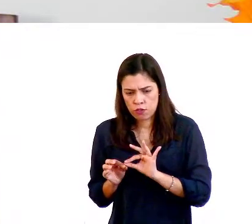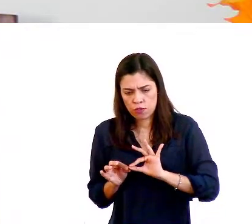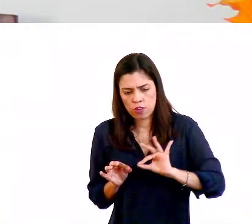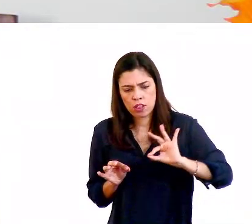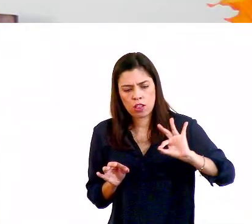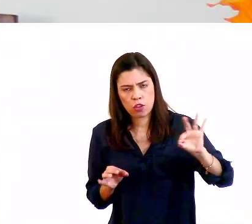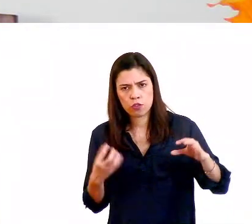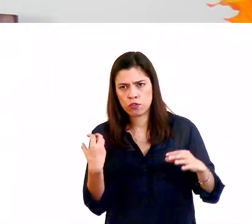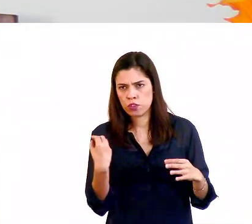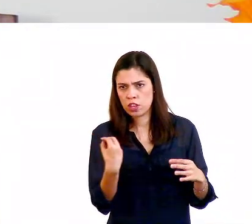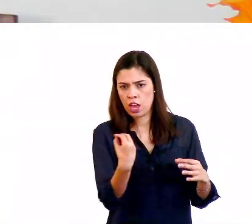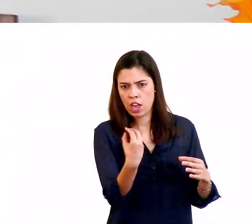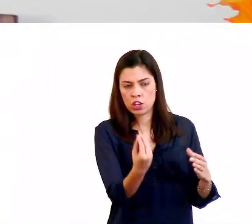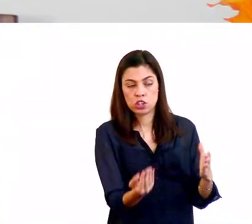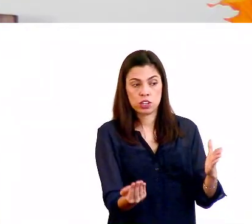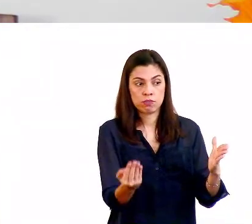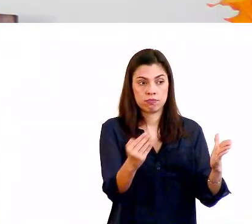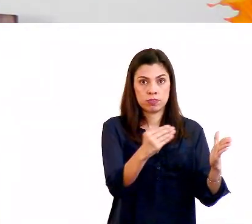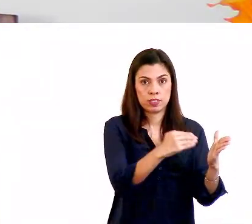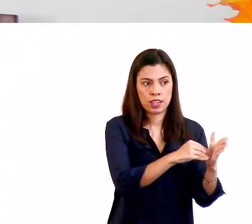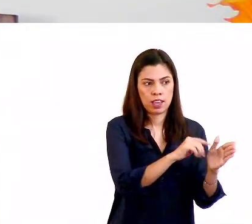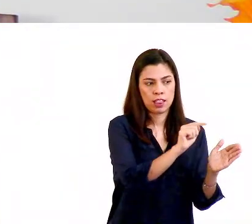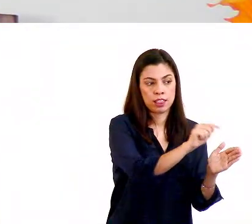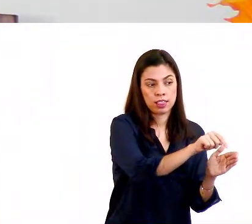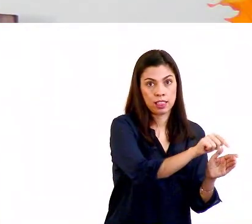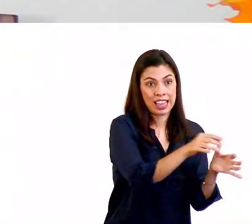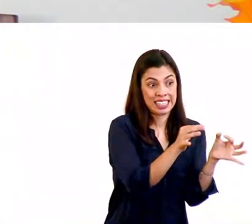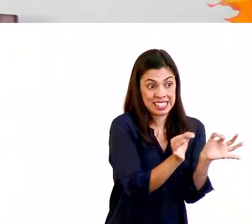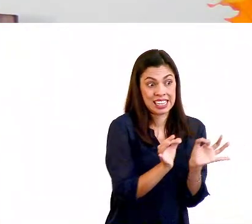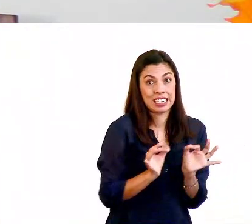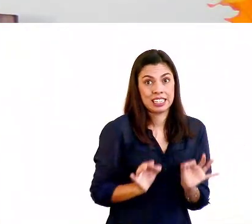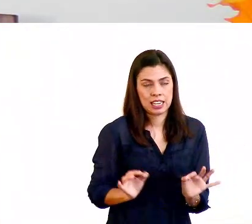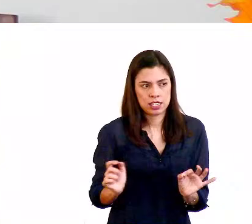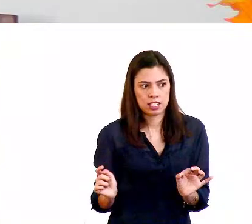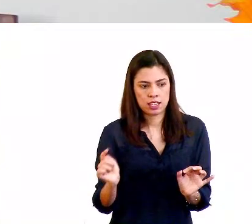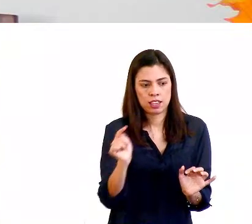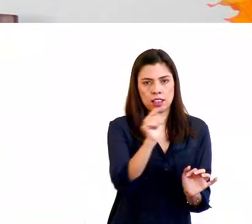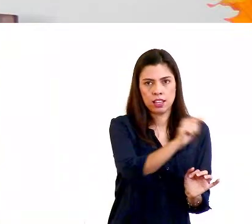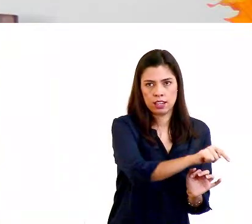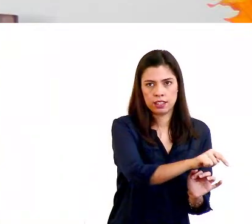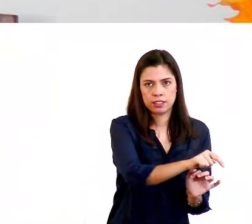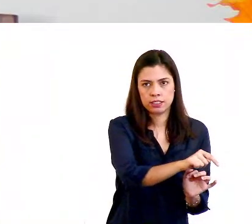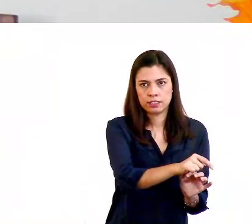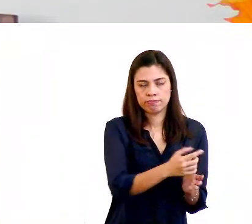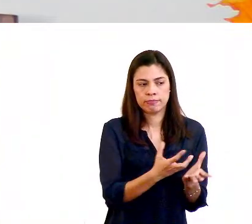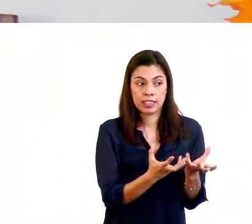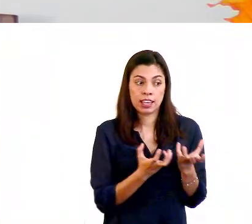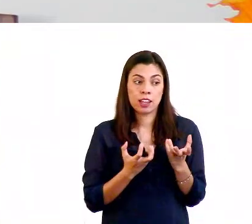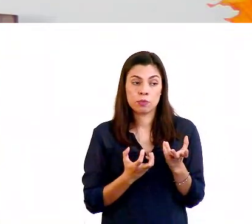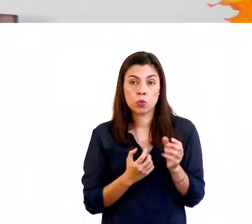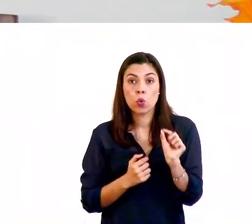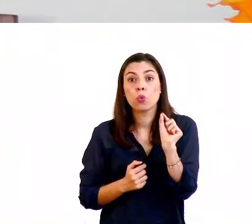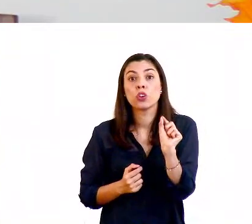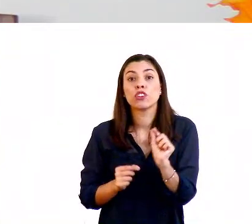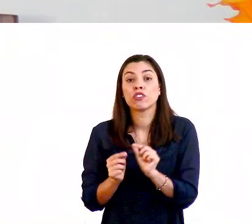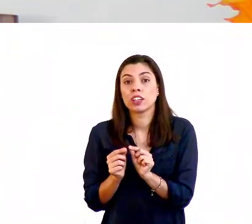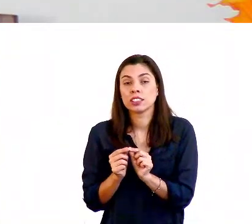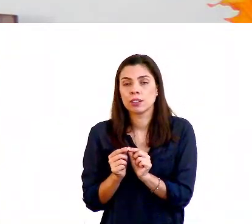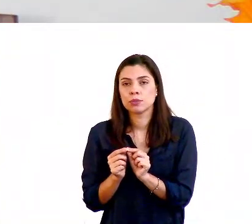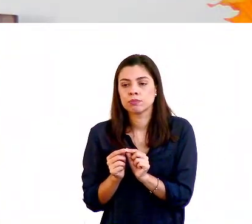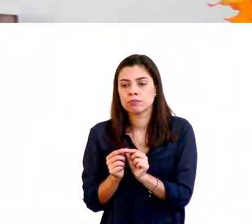Apocalipse, cheio de 7 selos, todo lacrado, só o Cordeiro podia abrir. Algo selado por